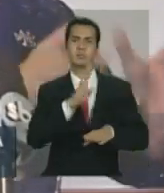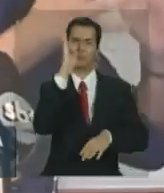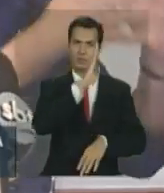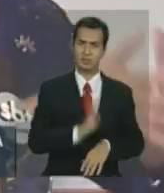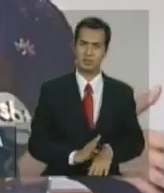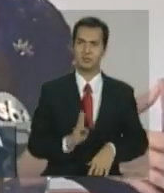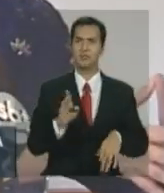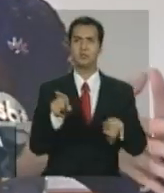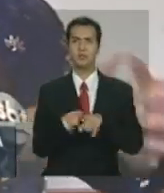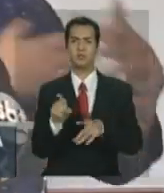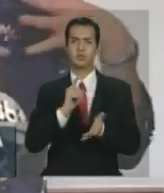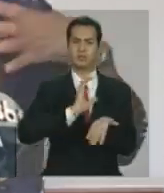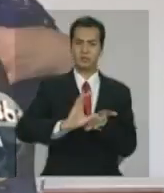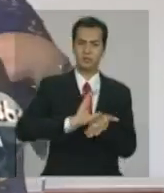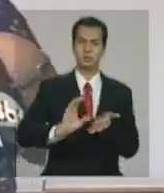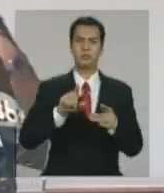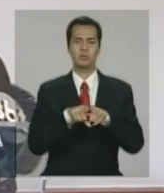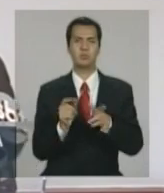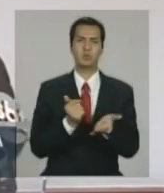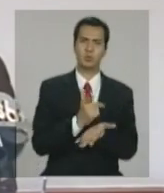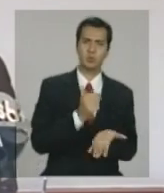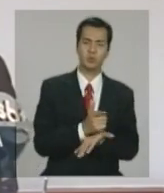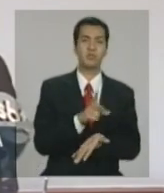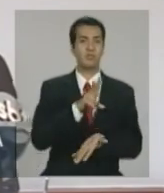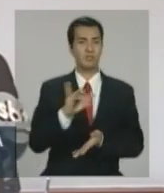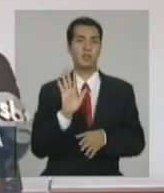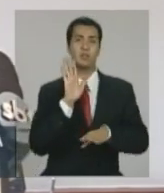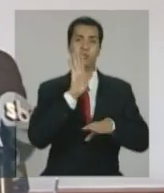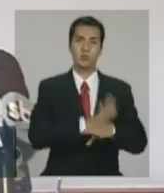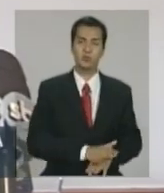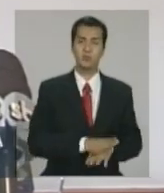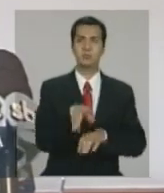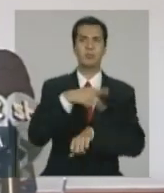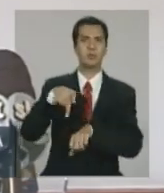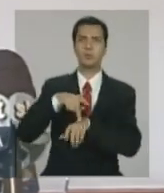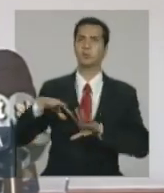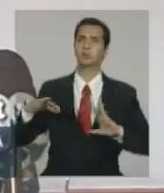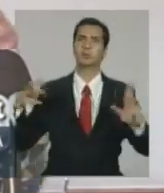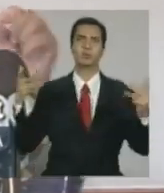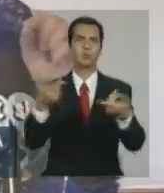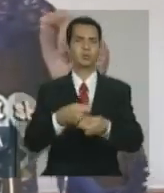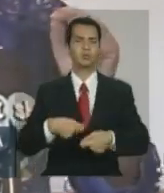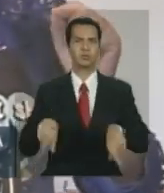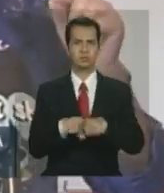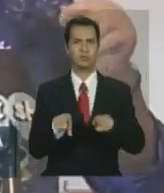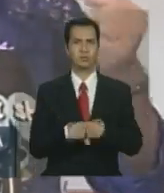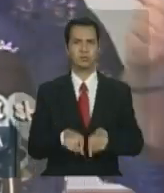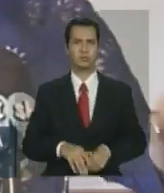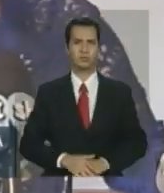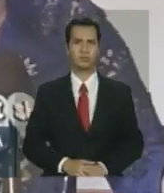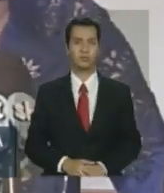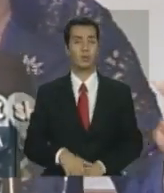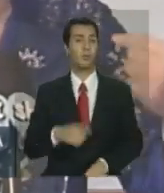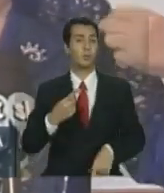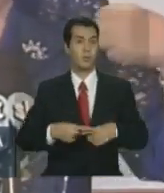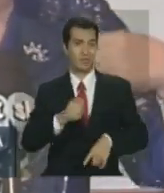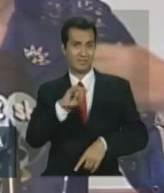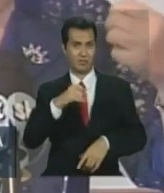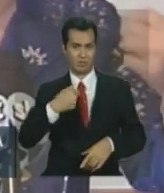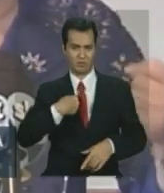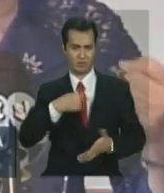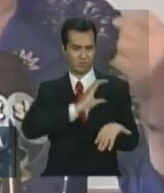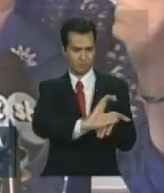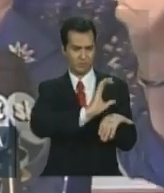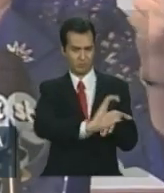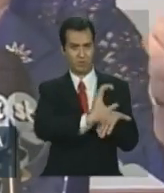entre investimento e consumo serão benéficos para o conjunto dos países. Porque quando eu invisto, quando